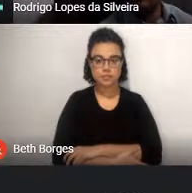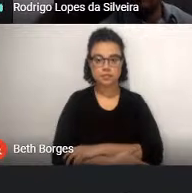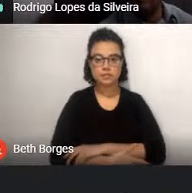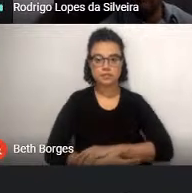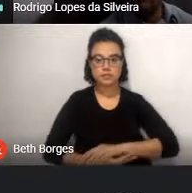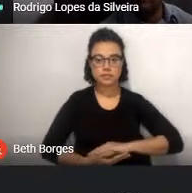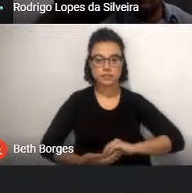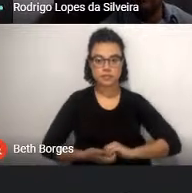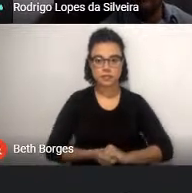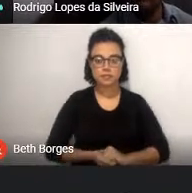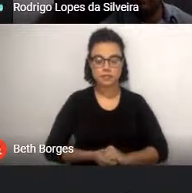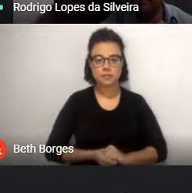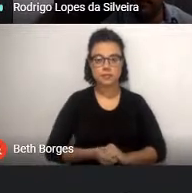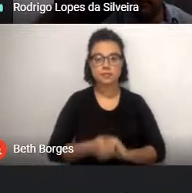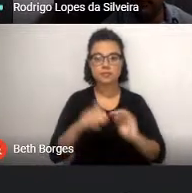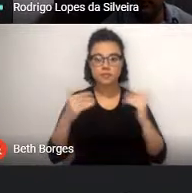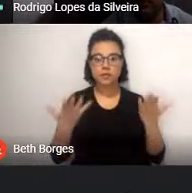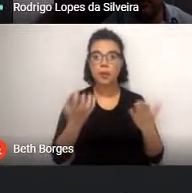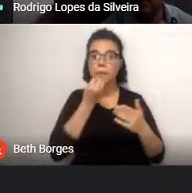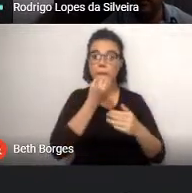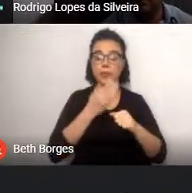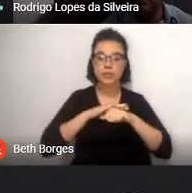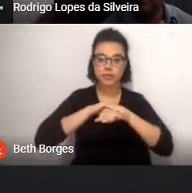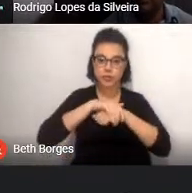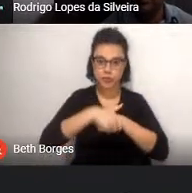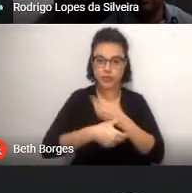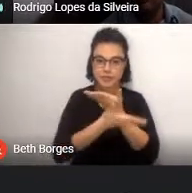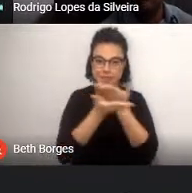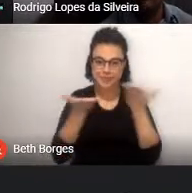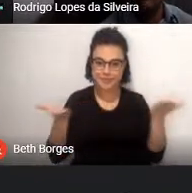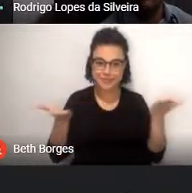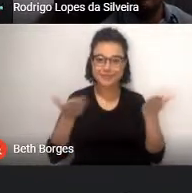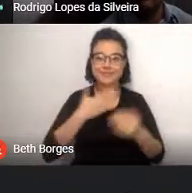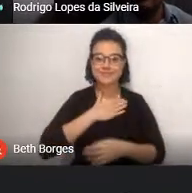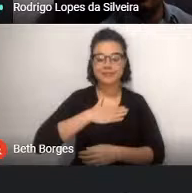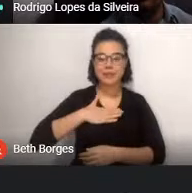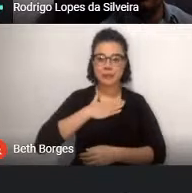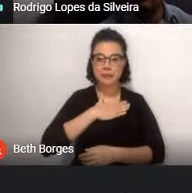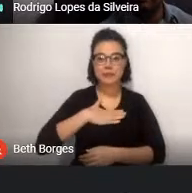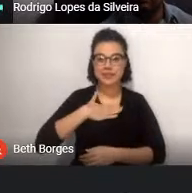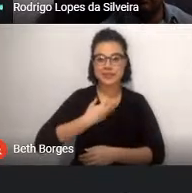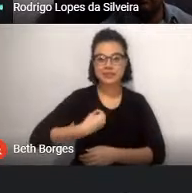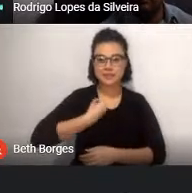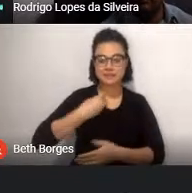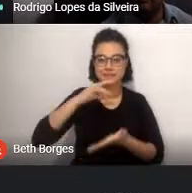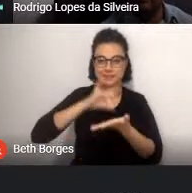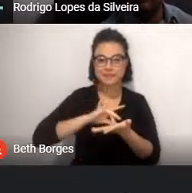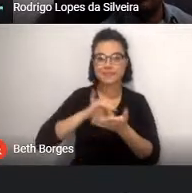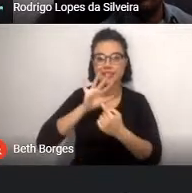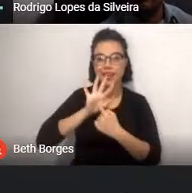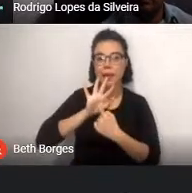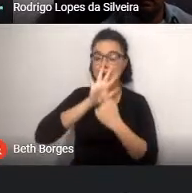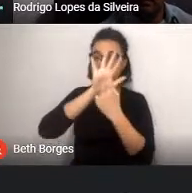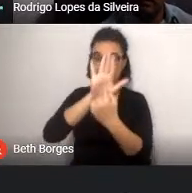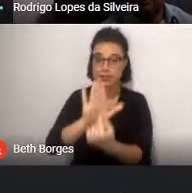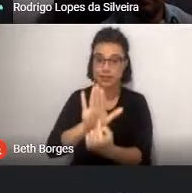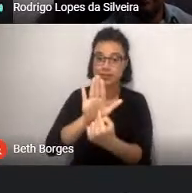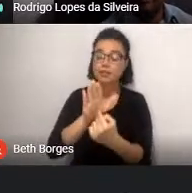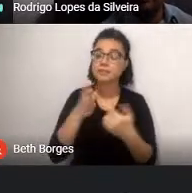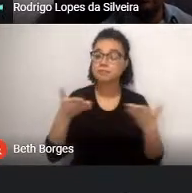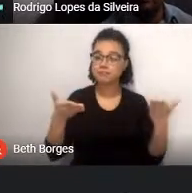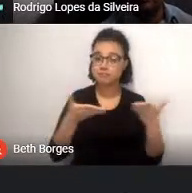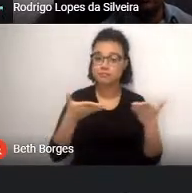Boa noite, pessoal. Um grande prazer que eu estou aqui, tá? Apresentando nesse momento